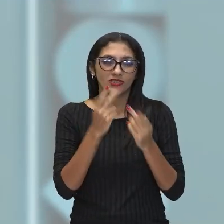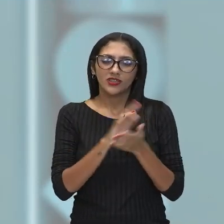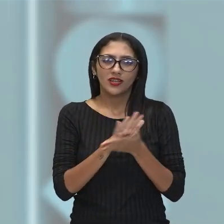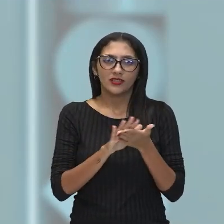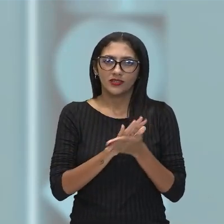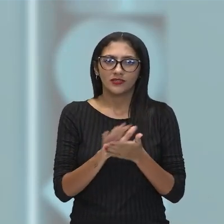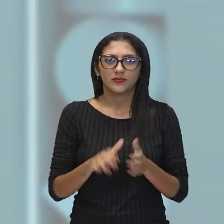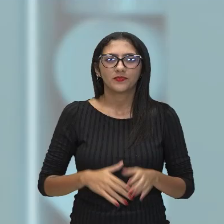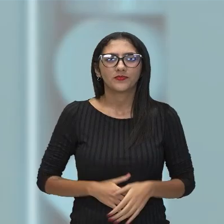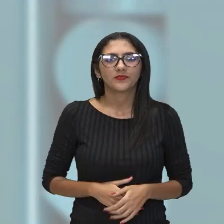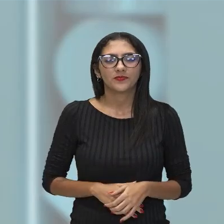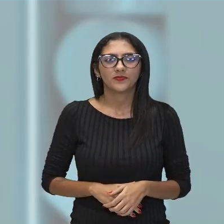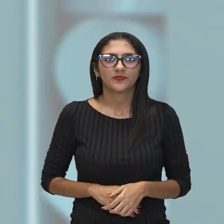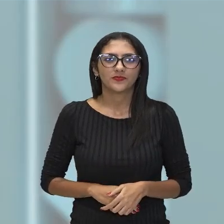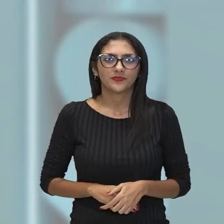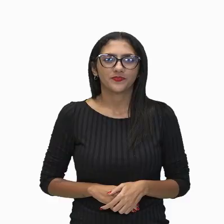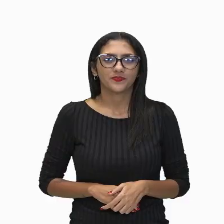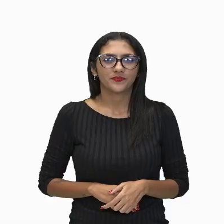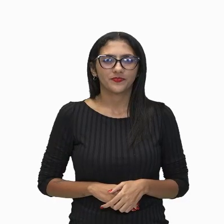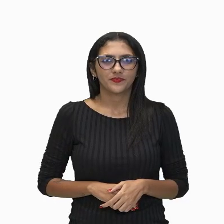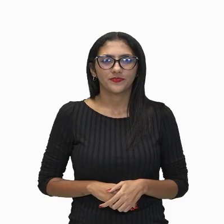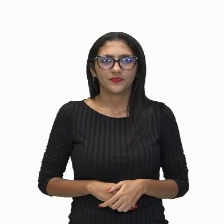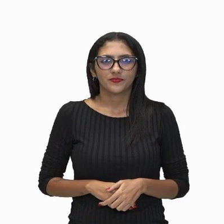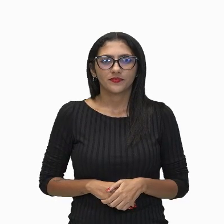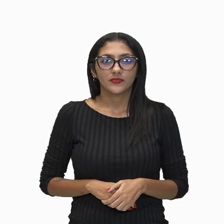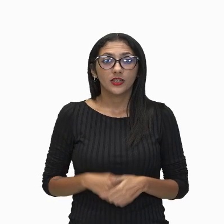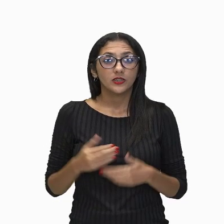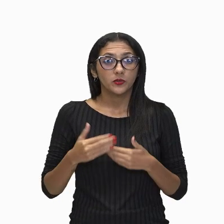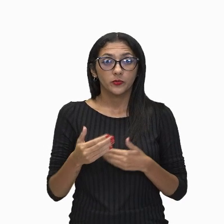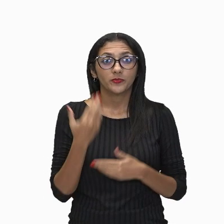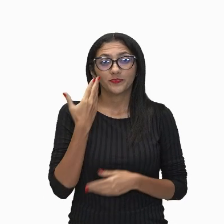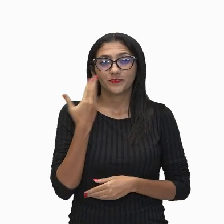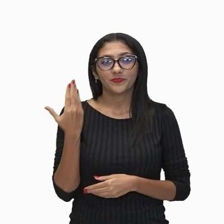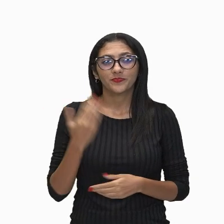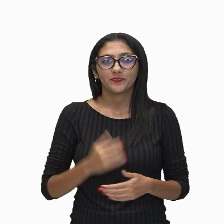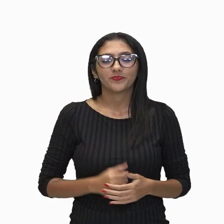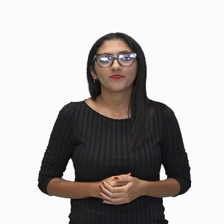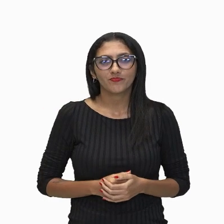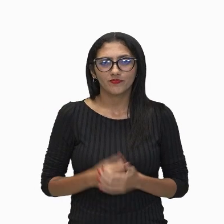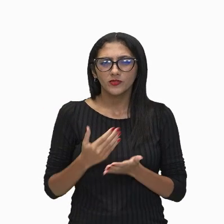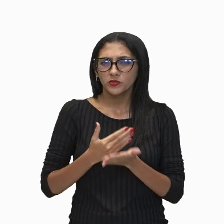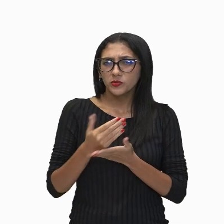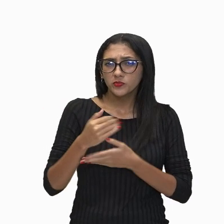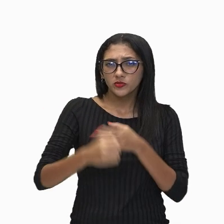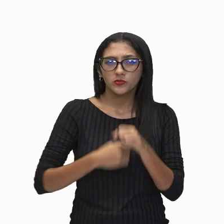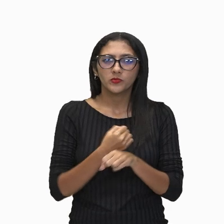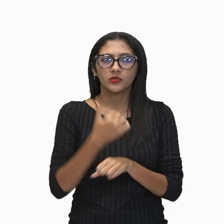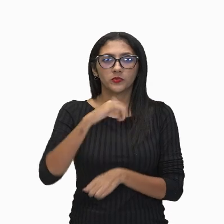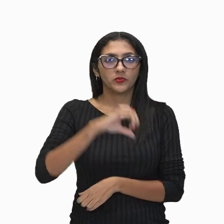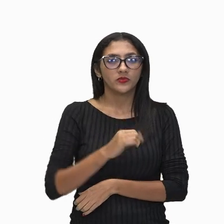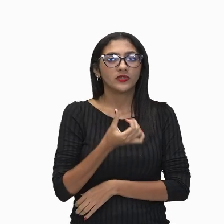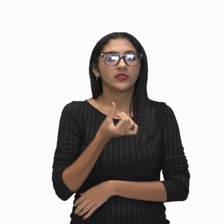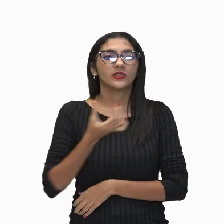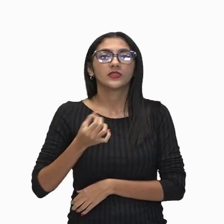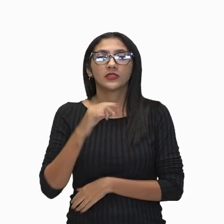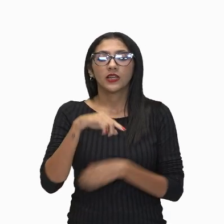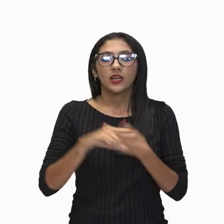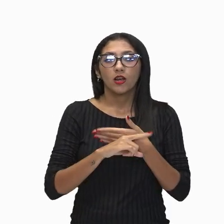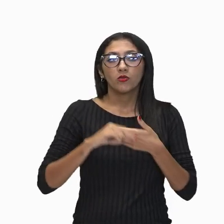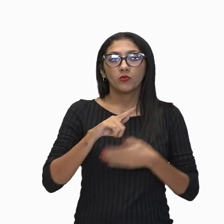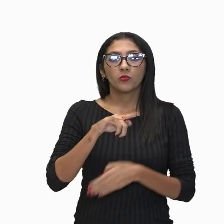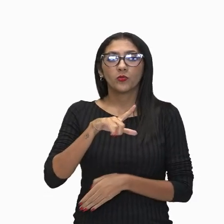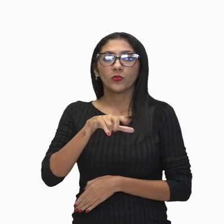Goulart. Ok? Na sequência, olha só, no início dos anos de 1960, Goulart se interessou